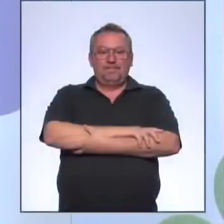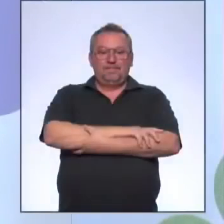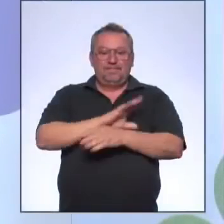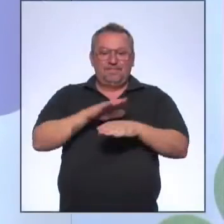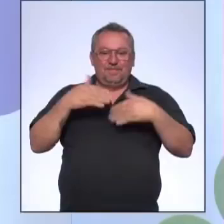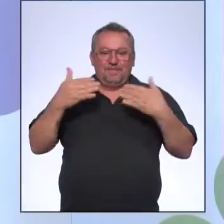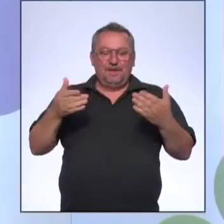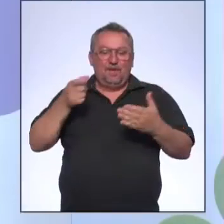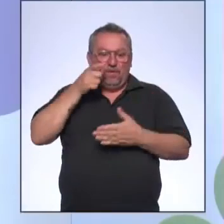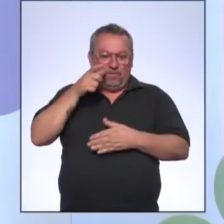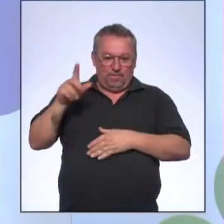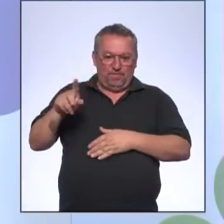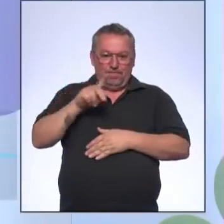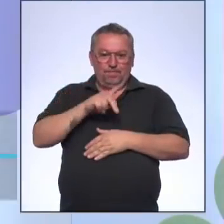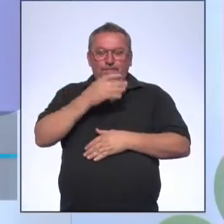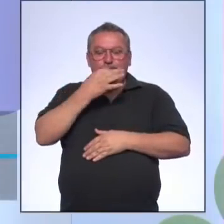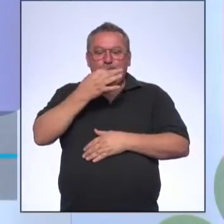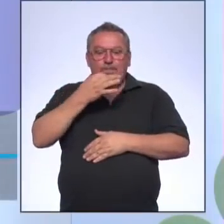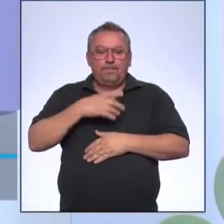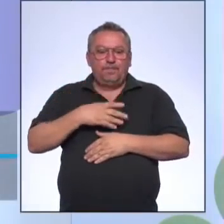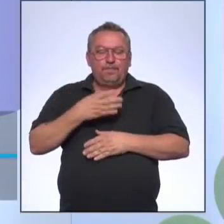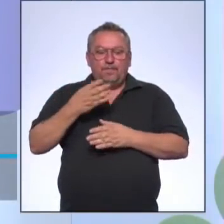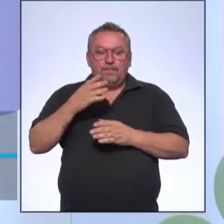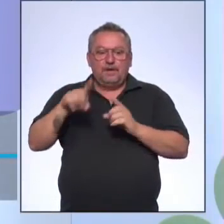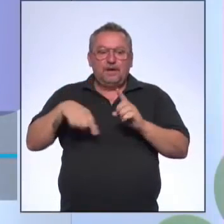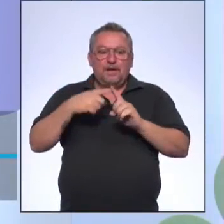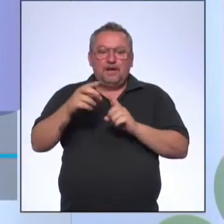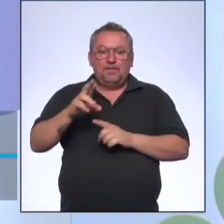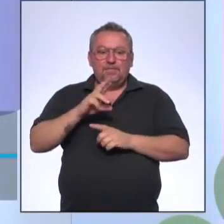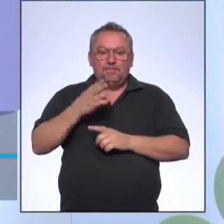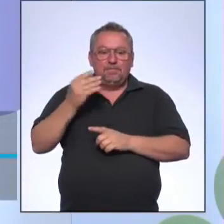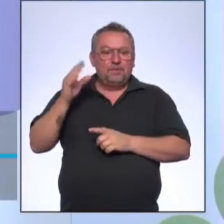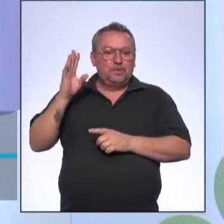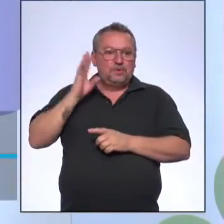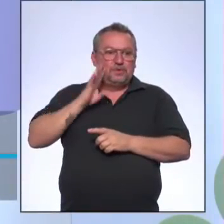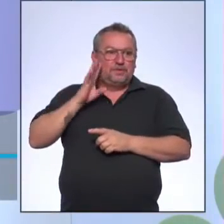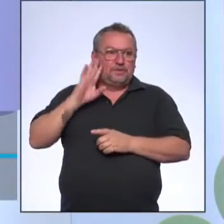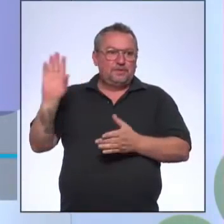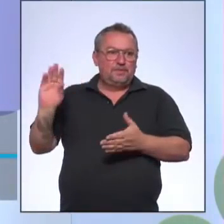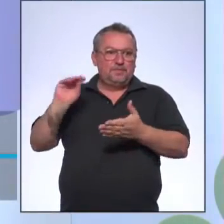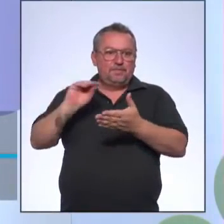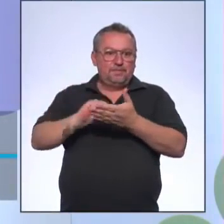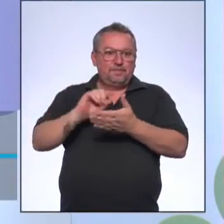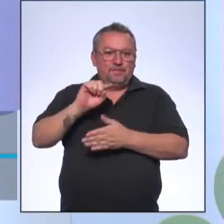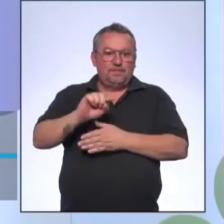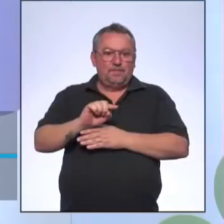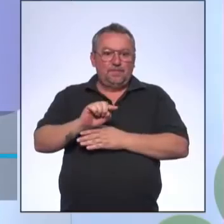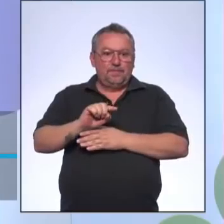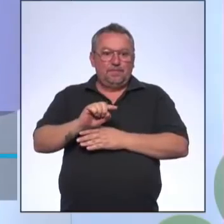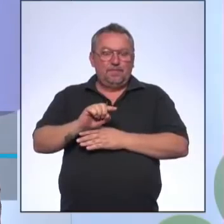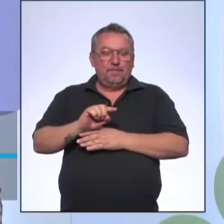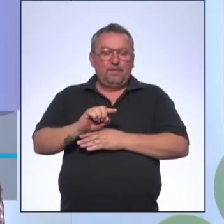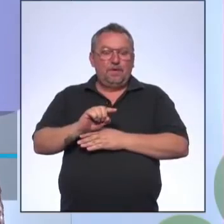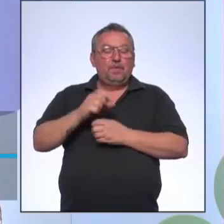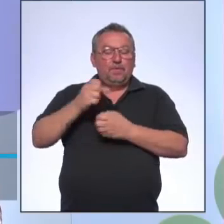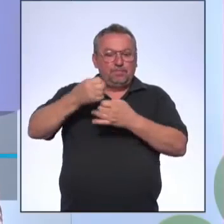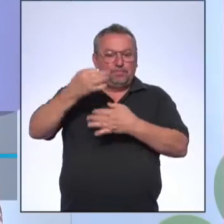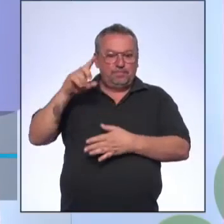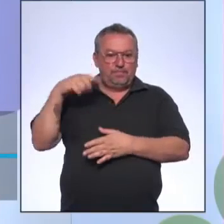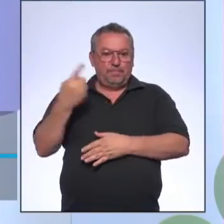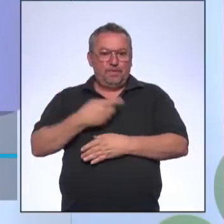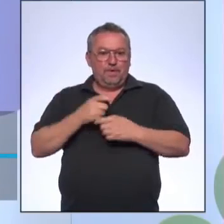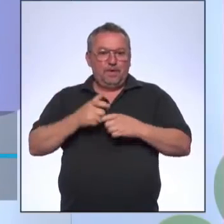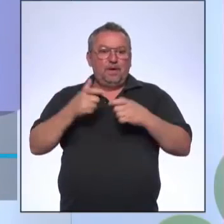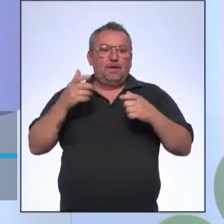Então, olha só, professora, eu achei assim cada resposta muito legal que eles colocaram aqui, tá? No chat para nós. A